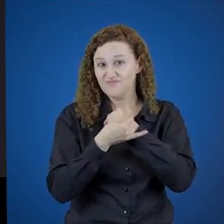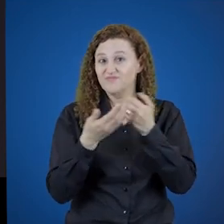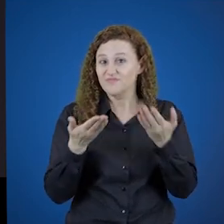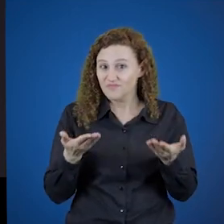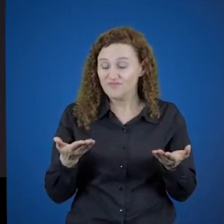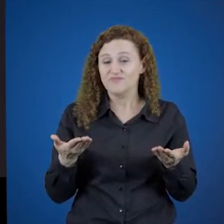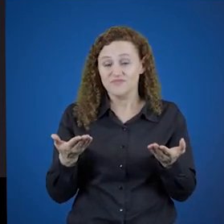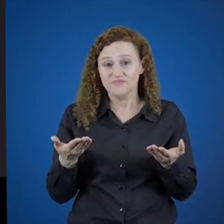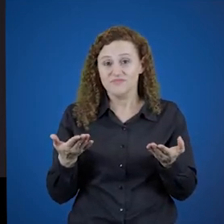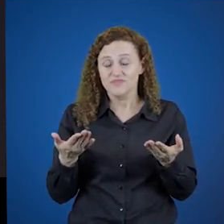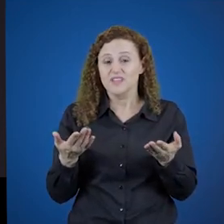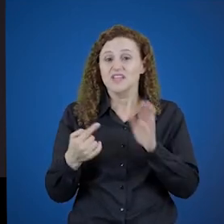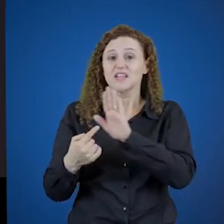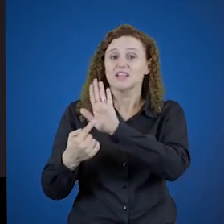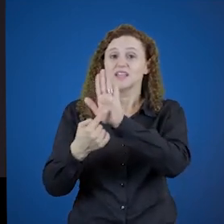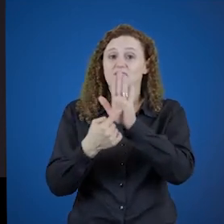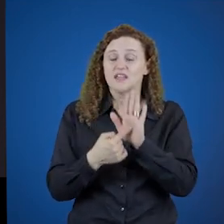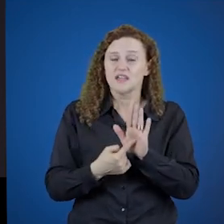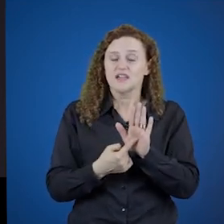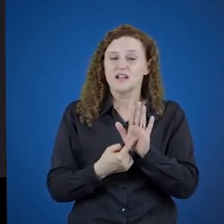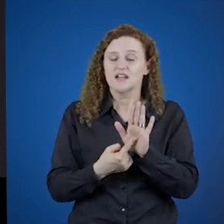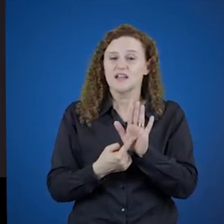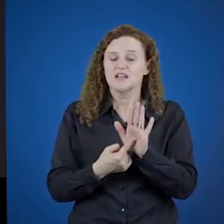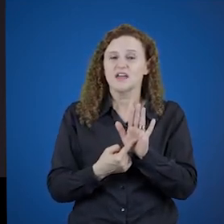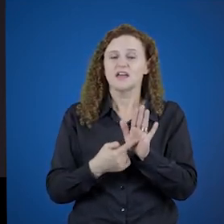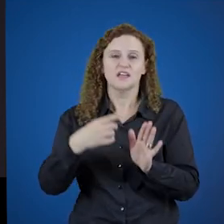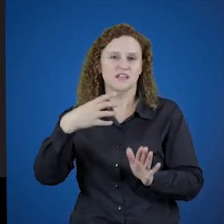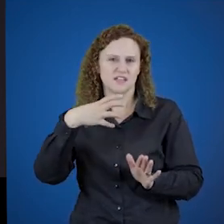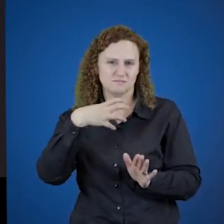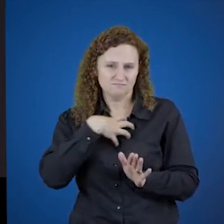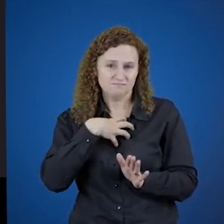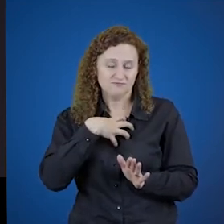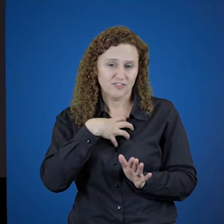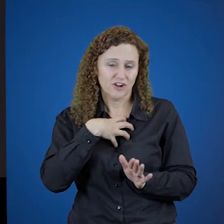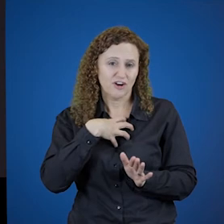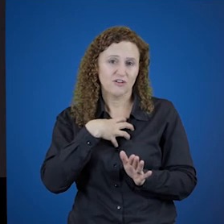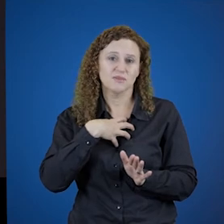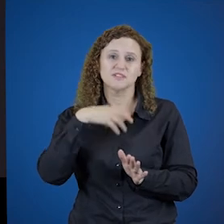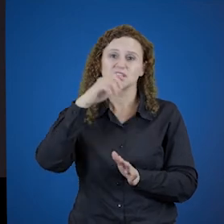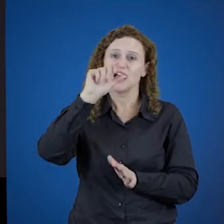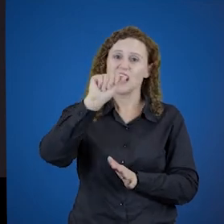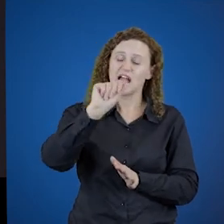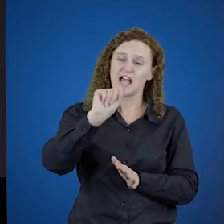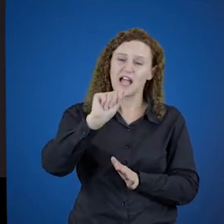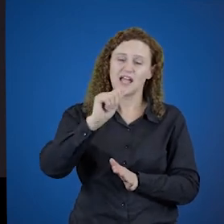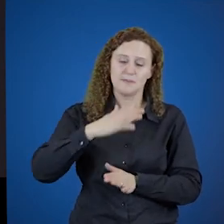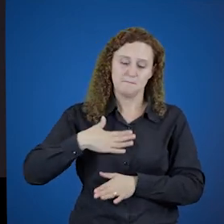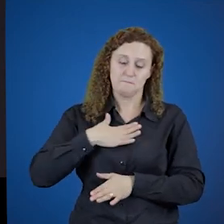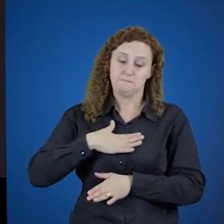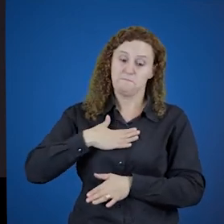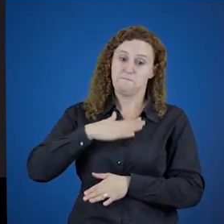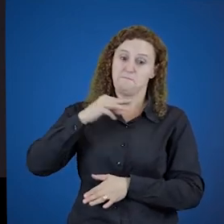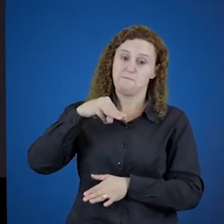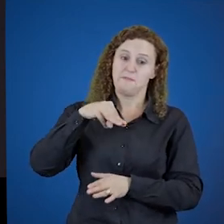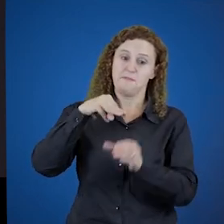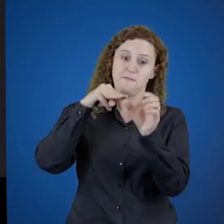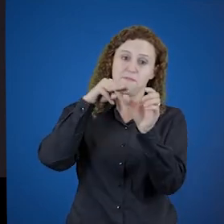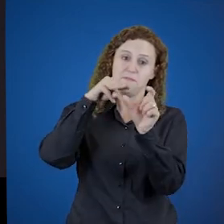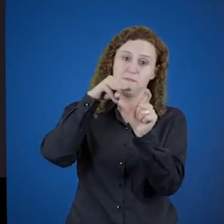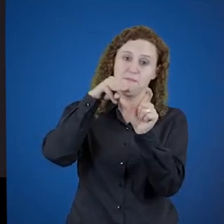adjetivando filha aí ele apresenta nas formas do adjetivo assim o vocabulário